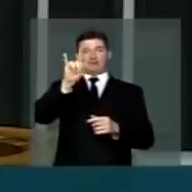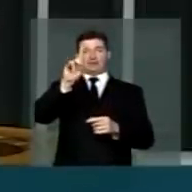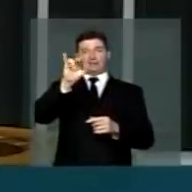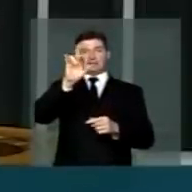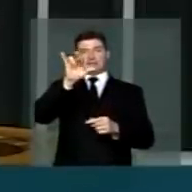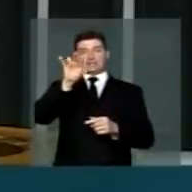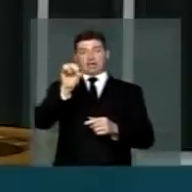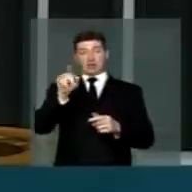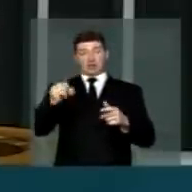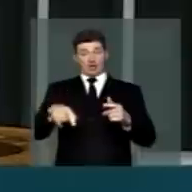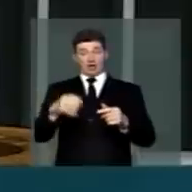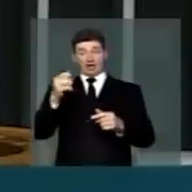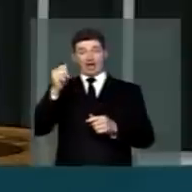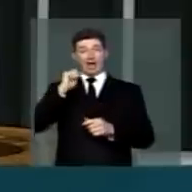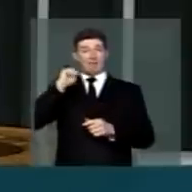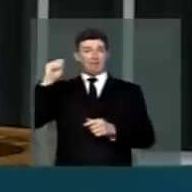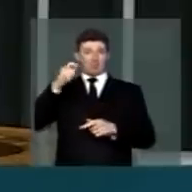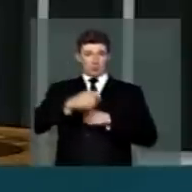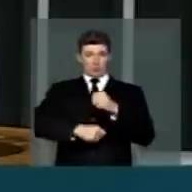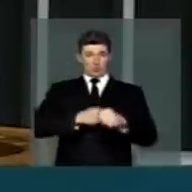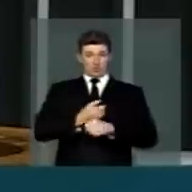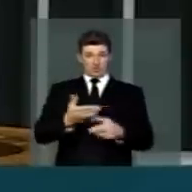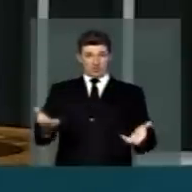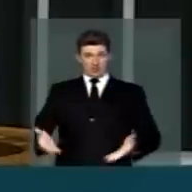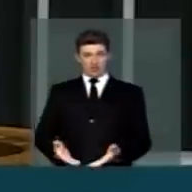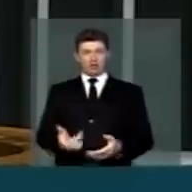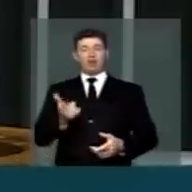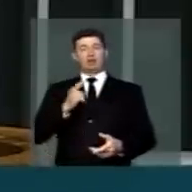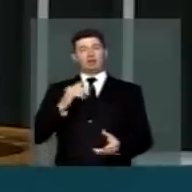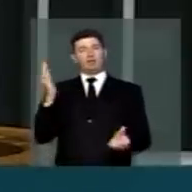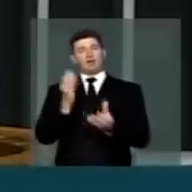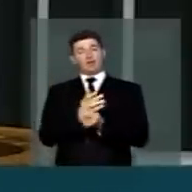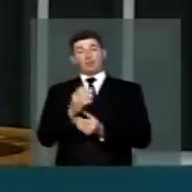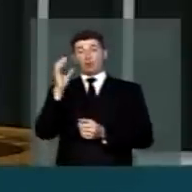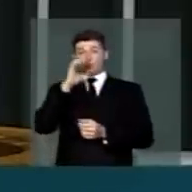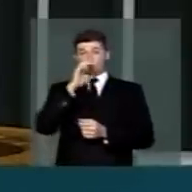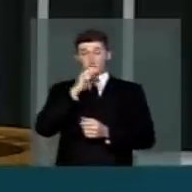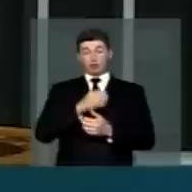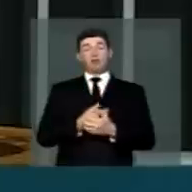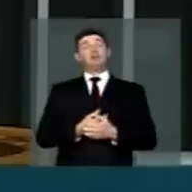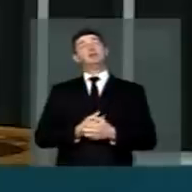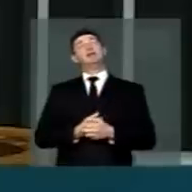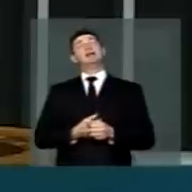ano, foi apresentado um requerimento de urgência